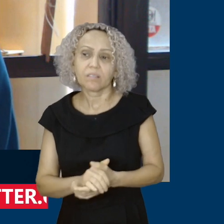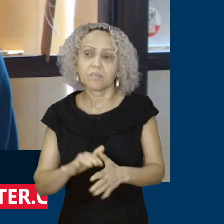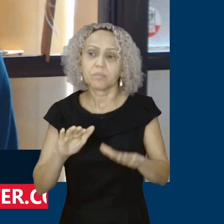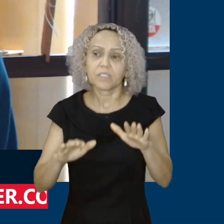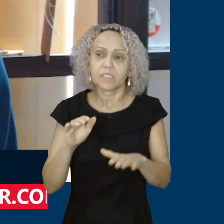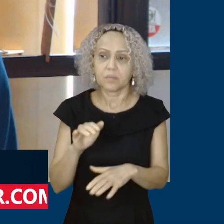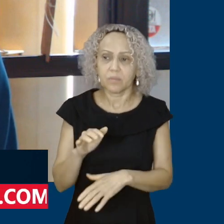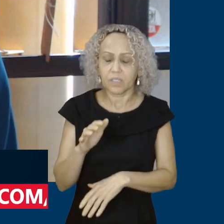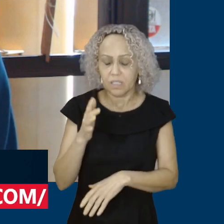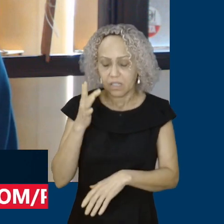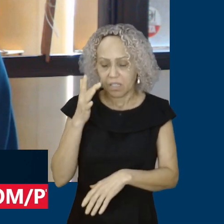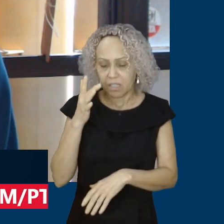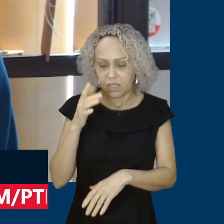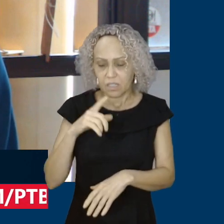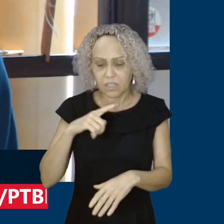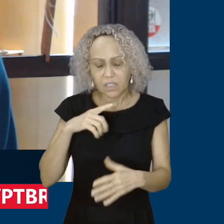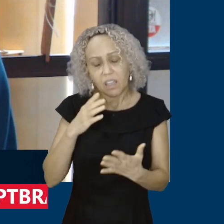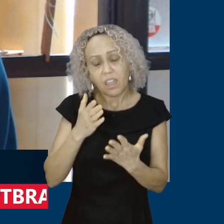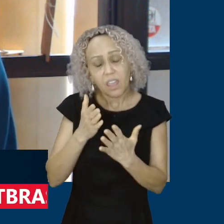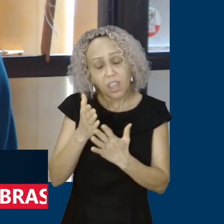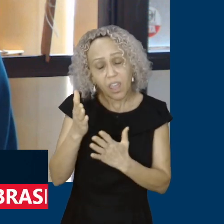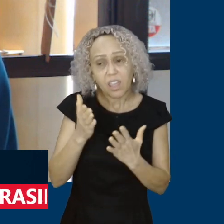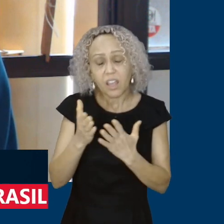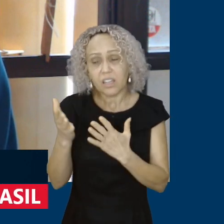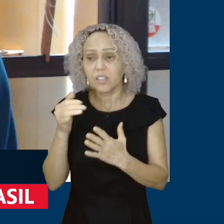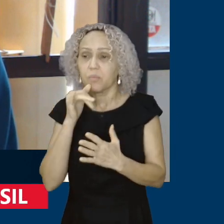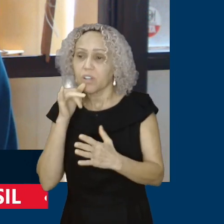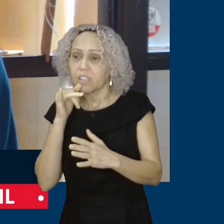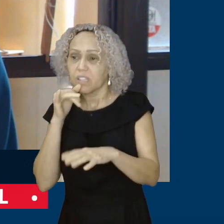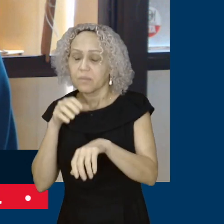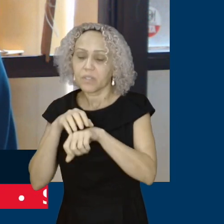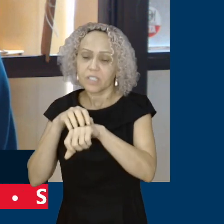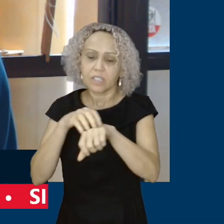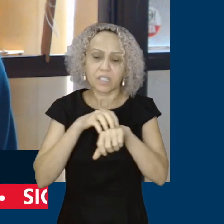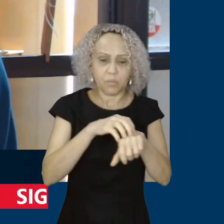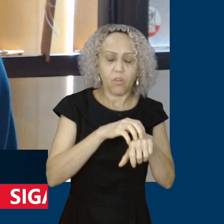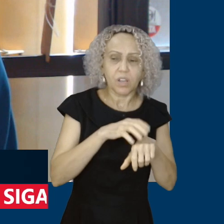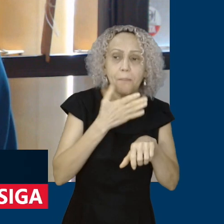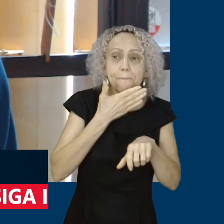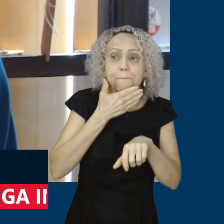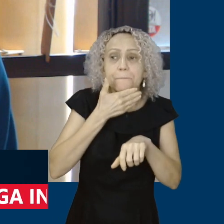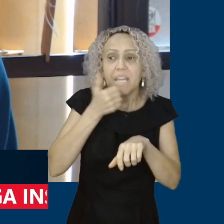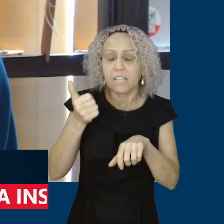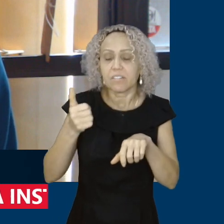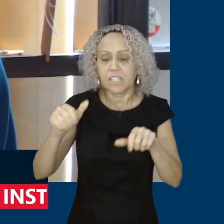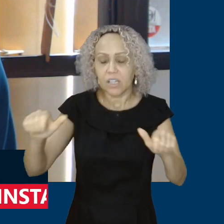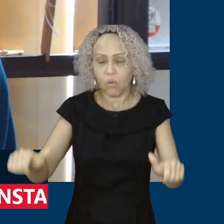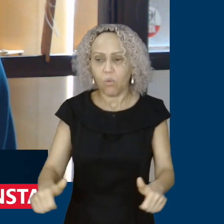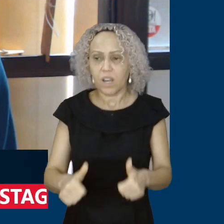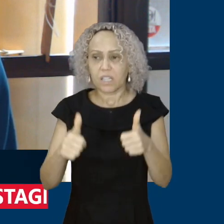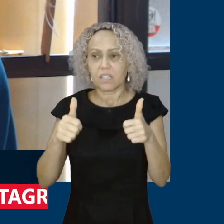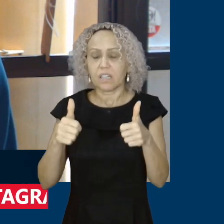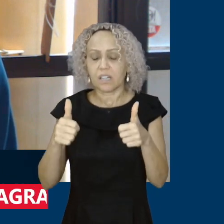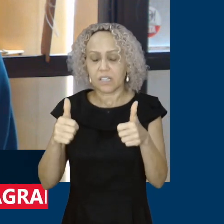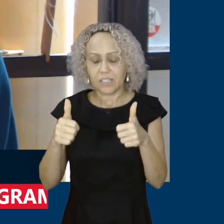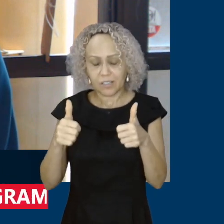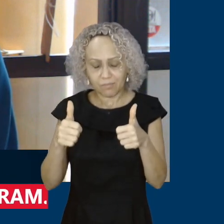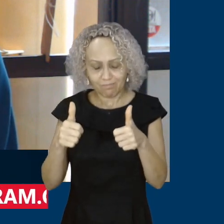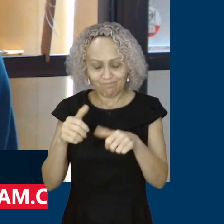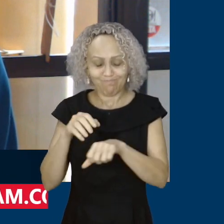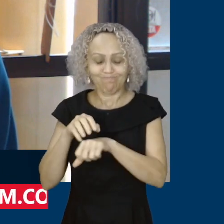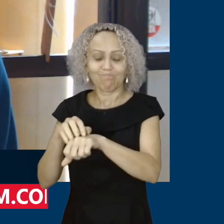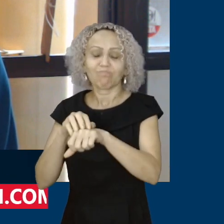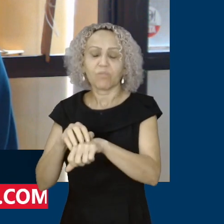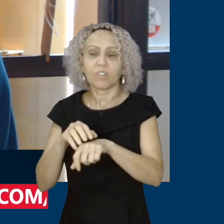tem eixos ali de transporte eficiente, então é melhoria da qualidade de vida, é inclusão, tá? E quando